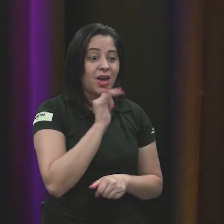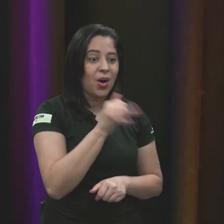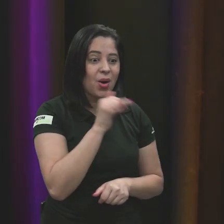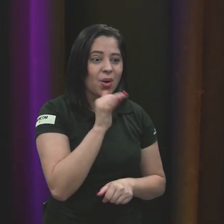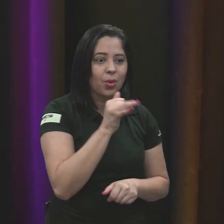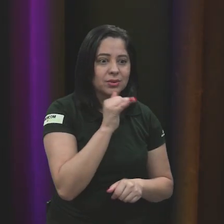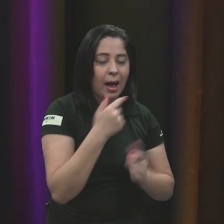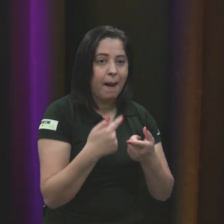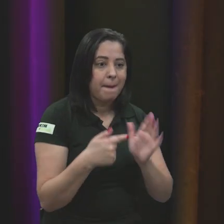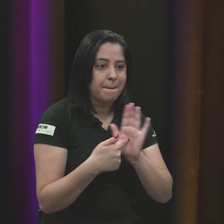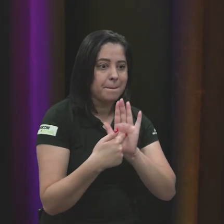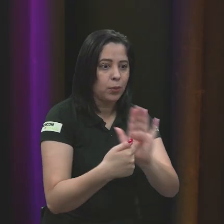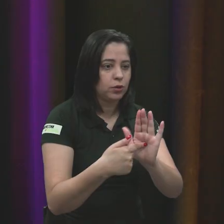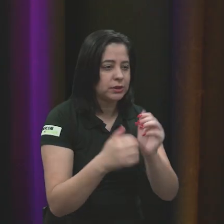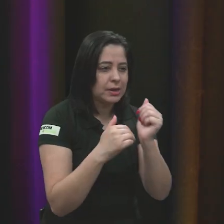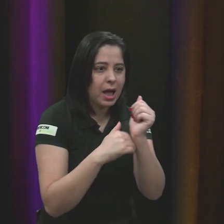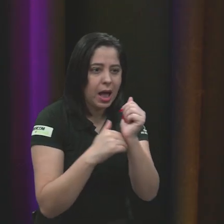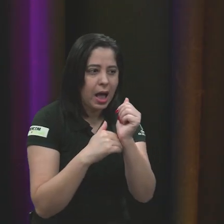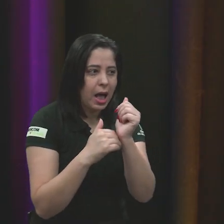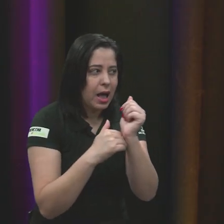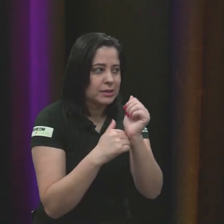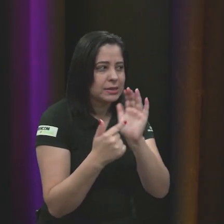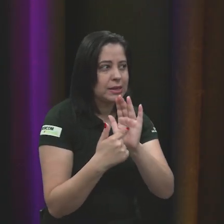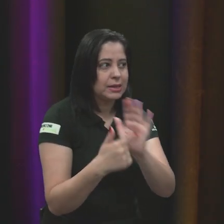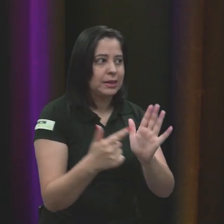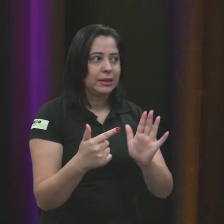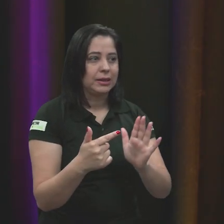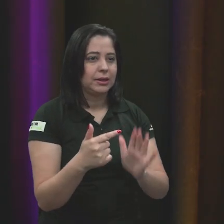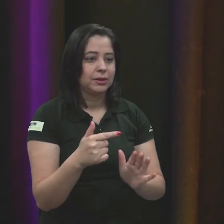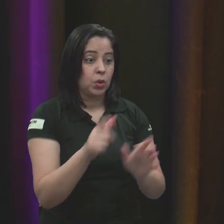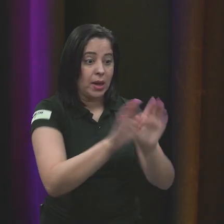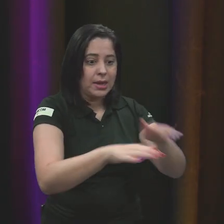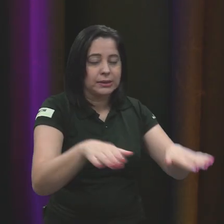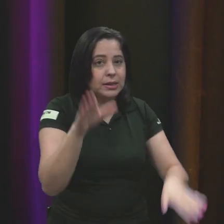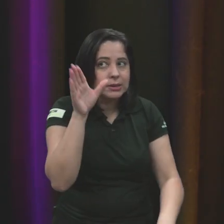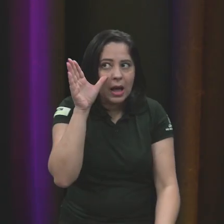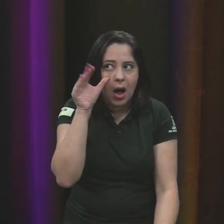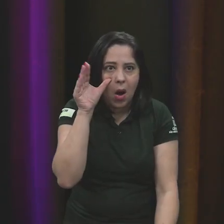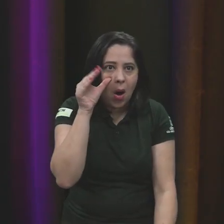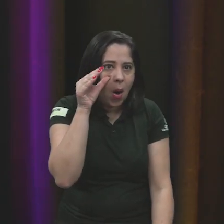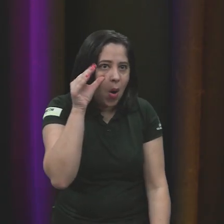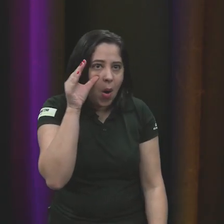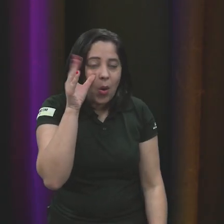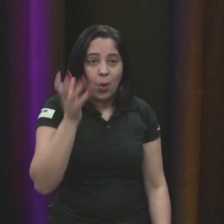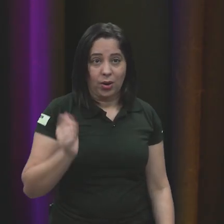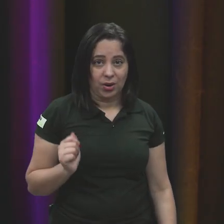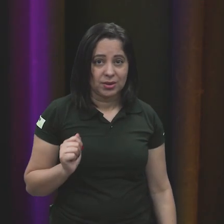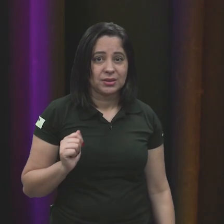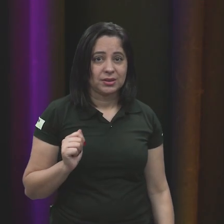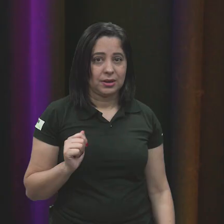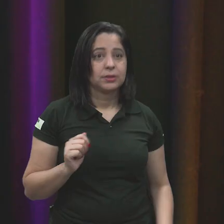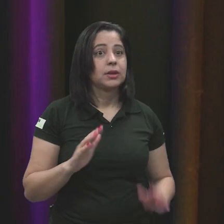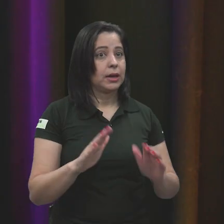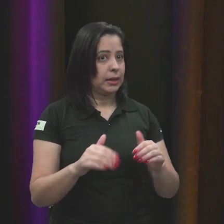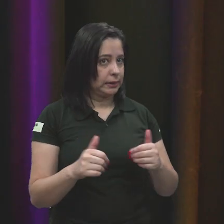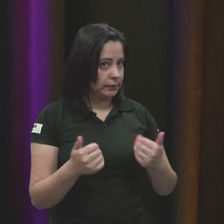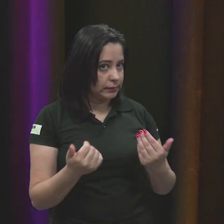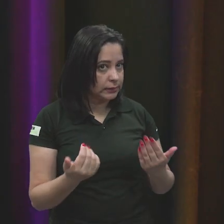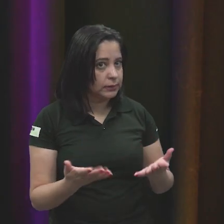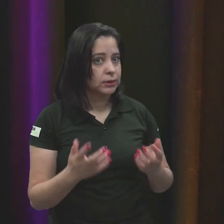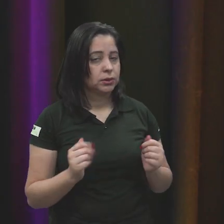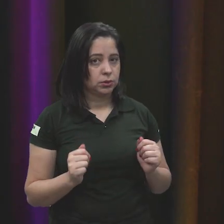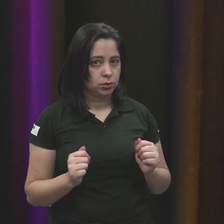Mas o suspense traz essa tranquilidade para a criança saber o que vai acontecer, ela fica vibrada. Sim. Então, dentro